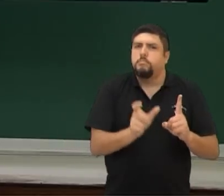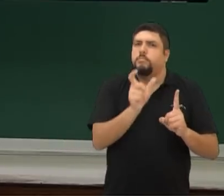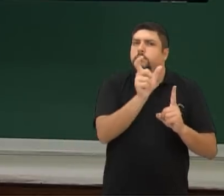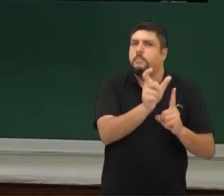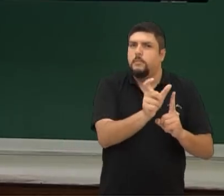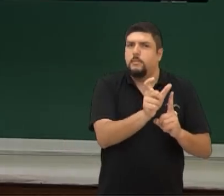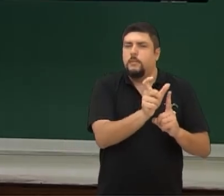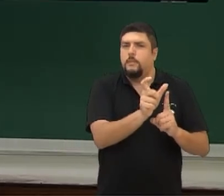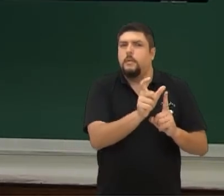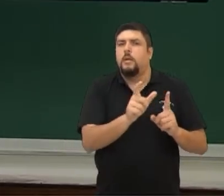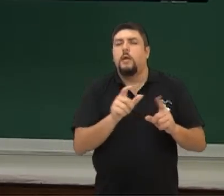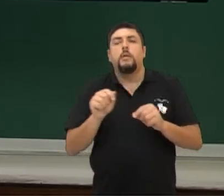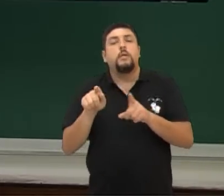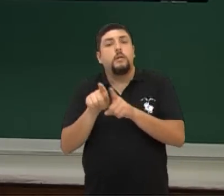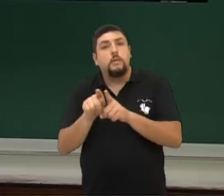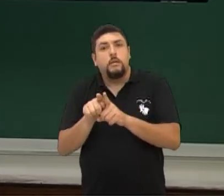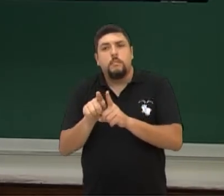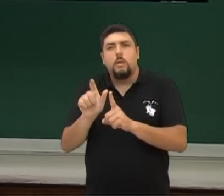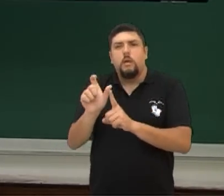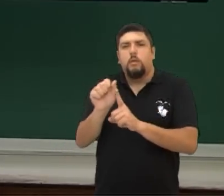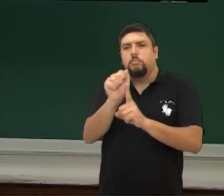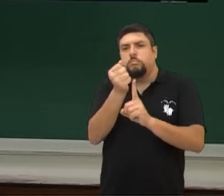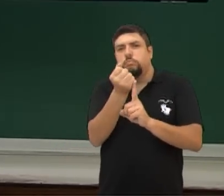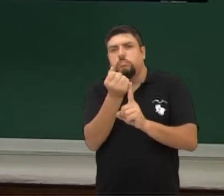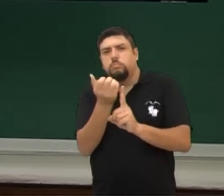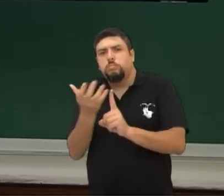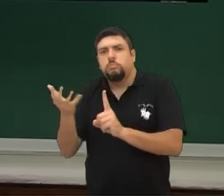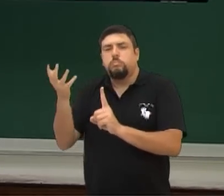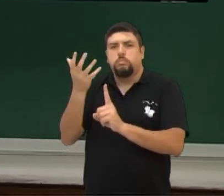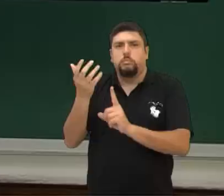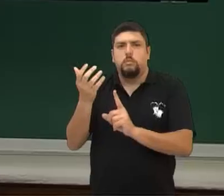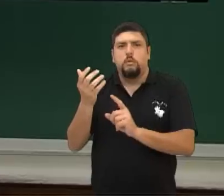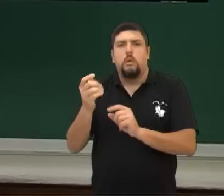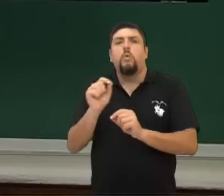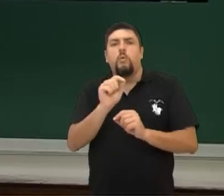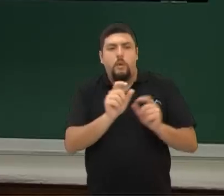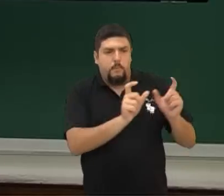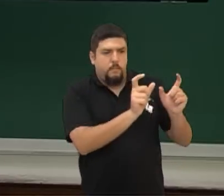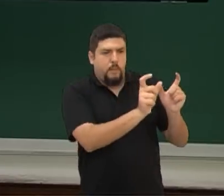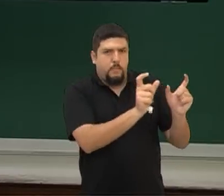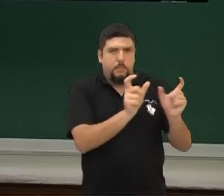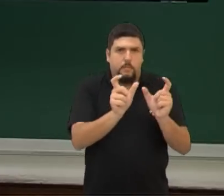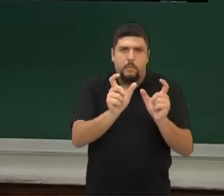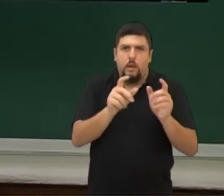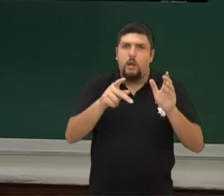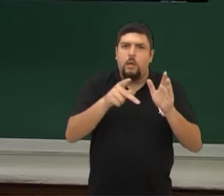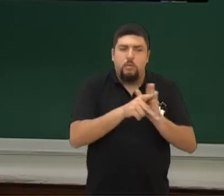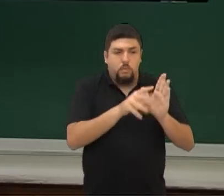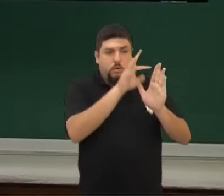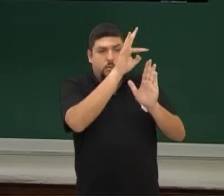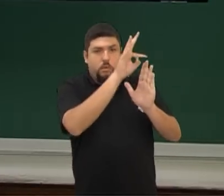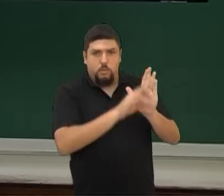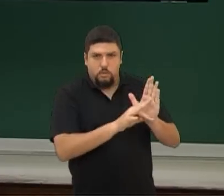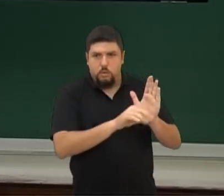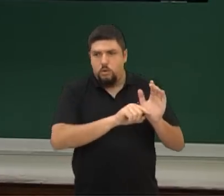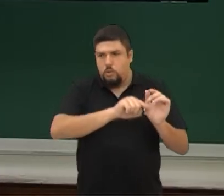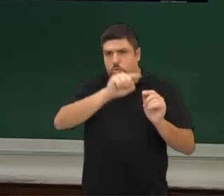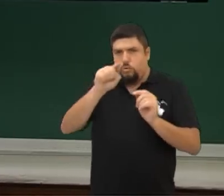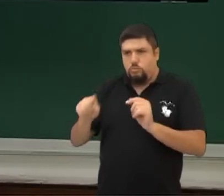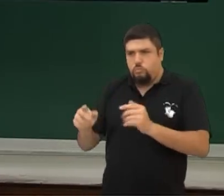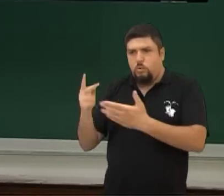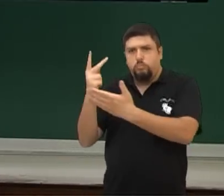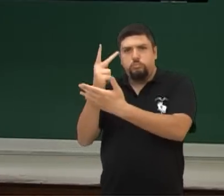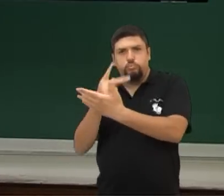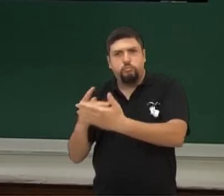certo? Porque o gráfico ele é composto por essas duas linguagens, né? Tem a parte escrita e tem a parte visual,